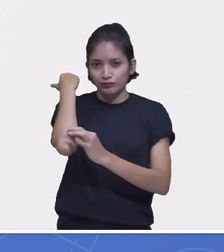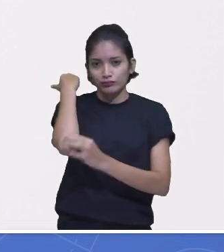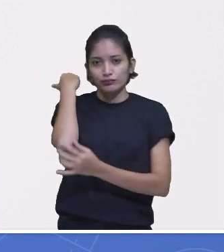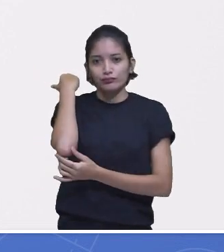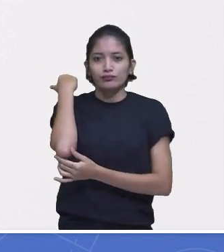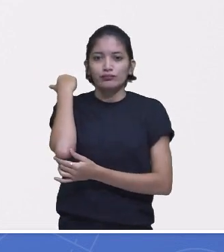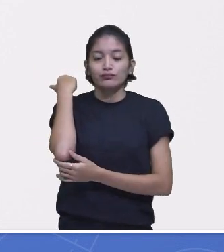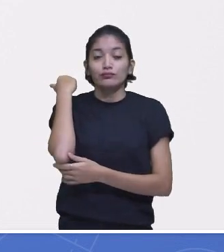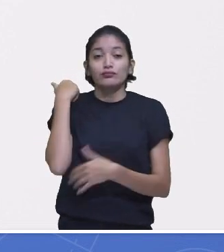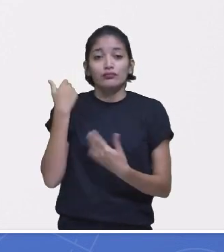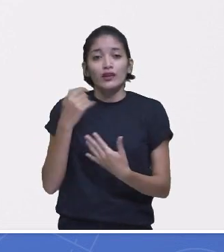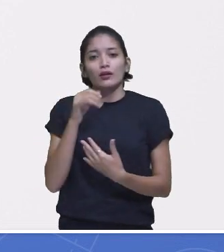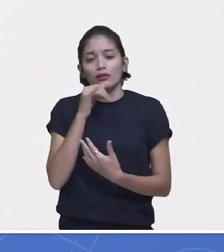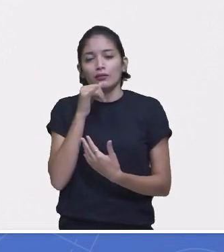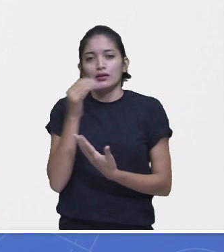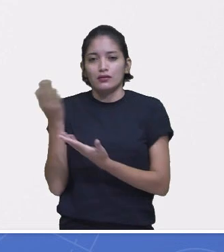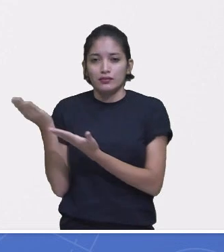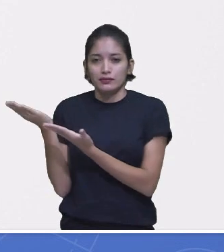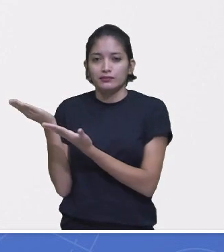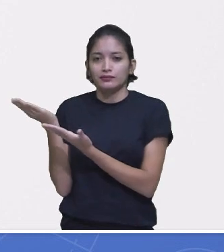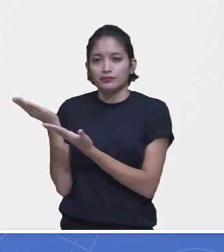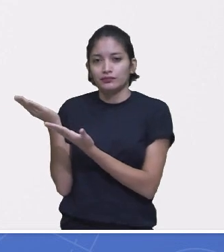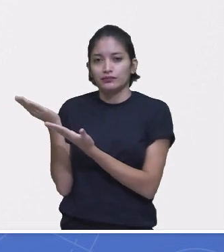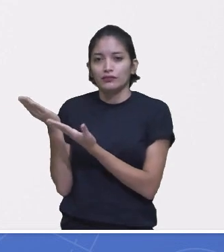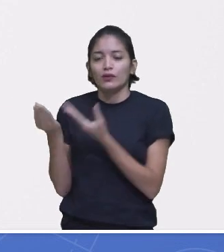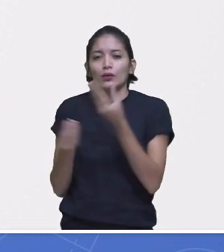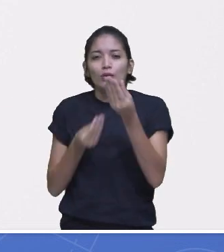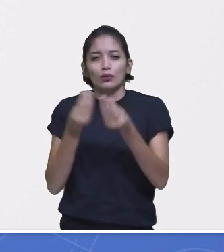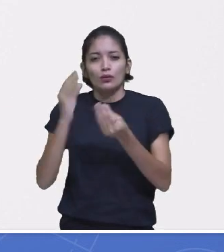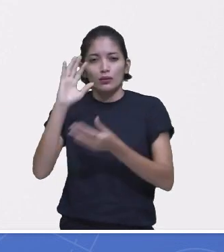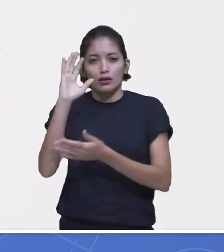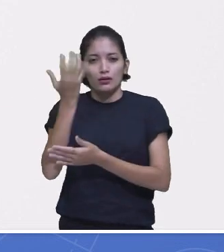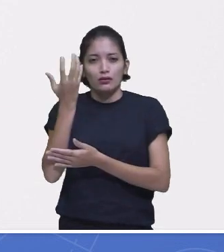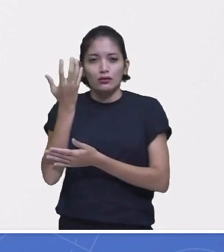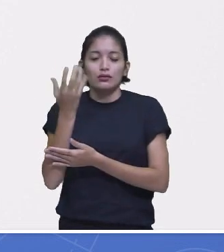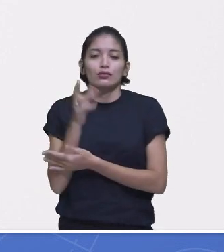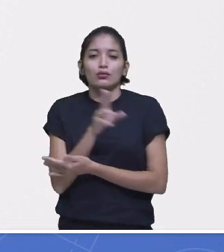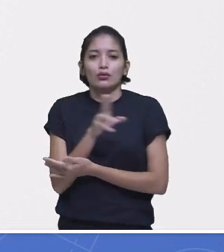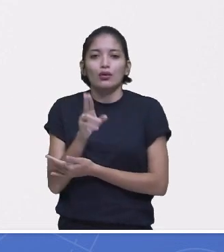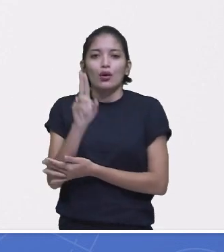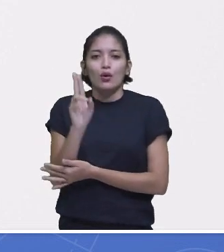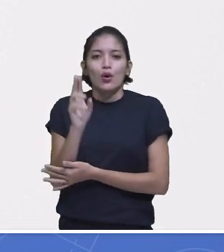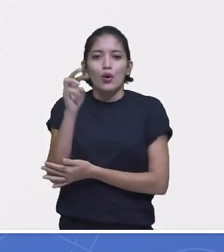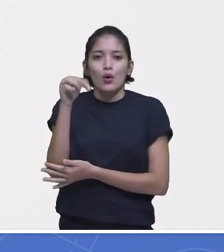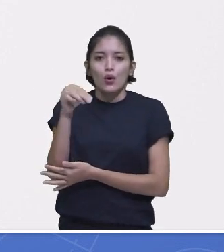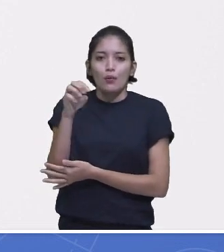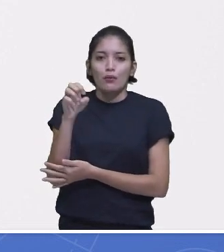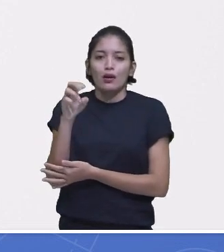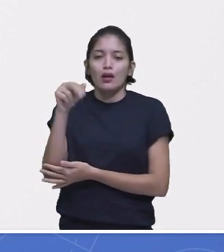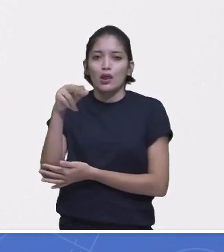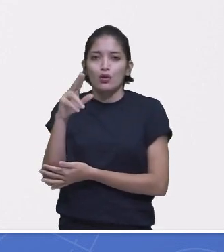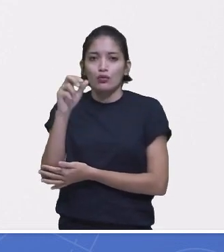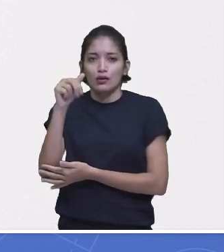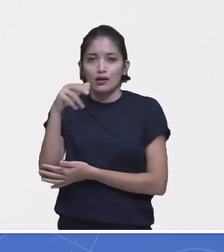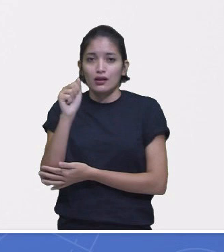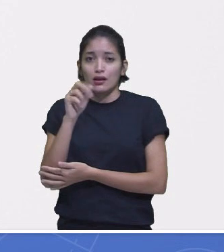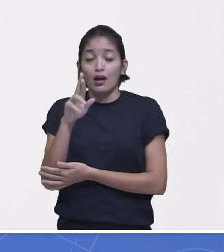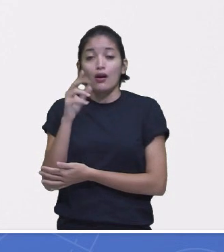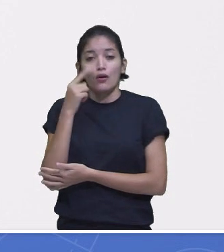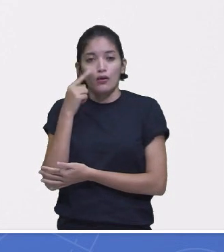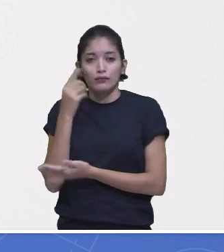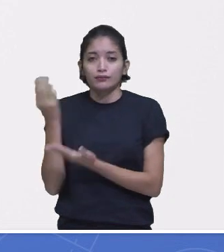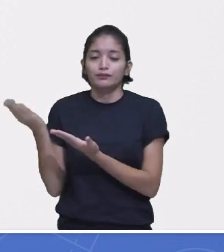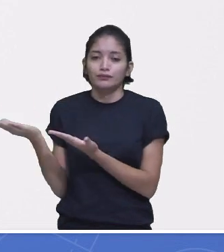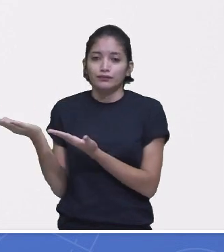aí um exemplo, né, a imagem da articulação húmero-ulnar. E nós vamos observar o seguinte.